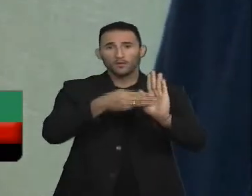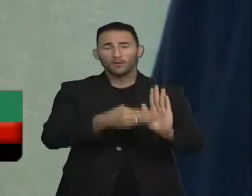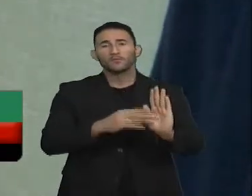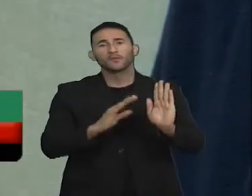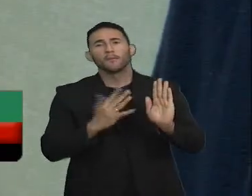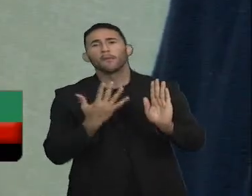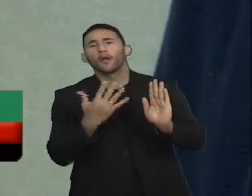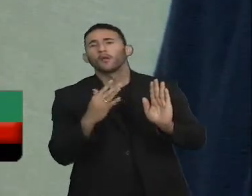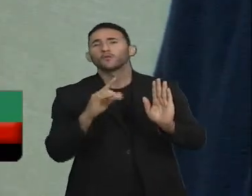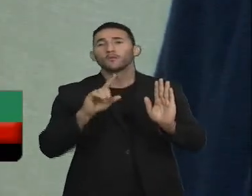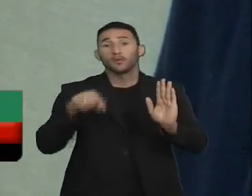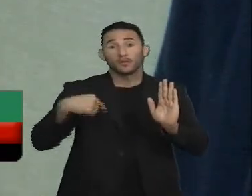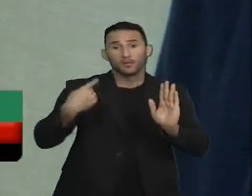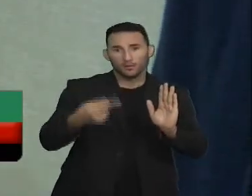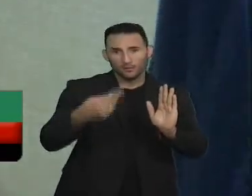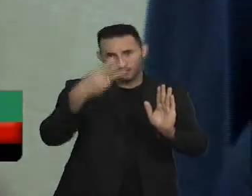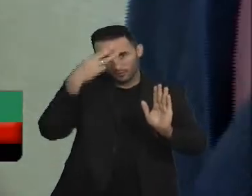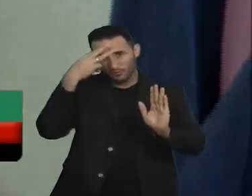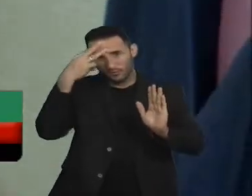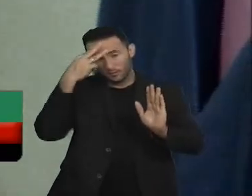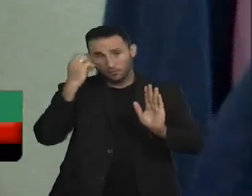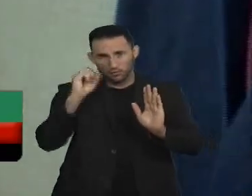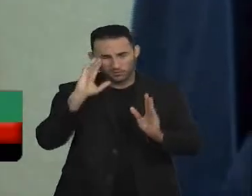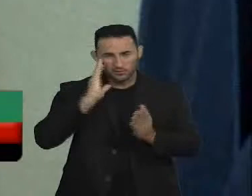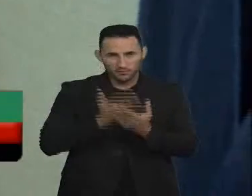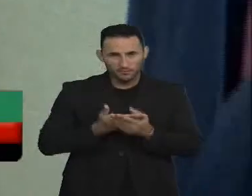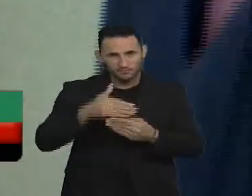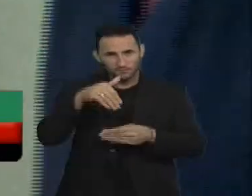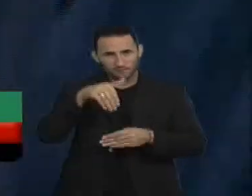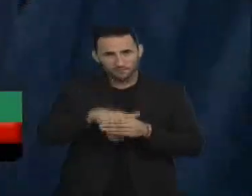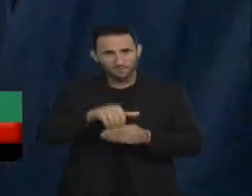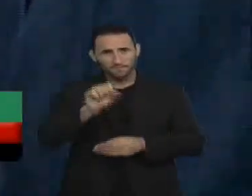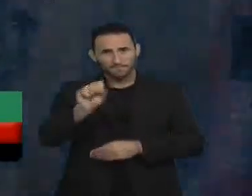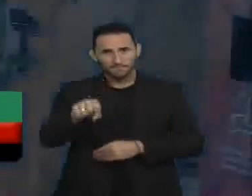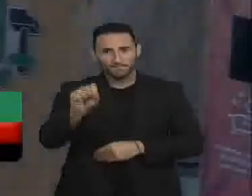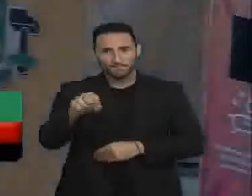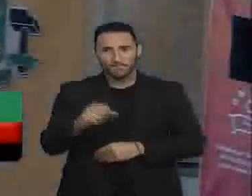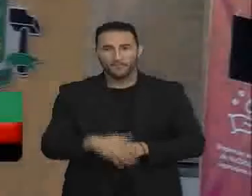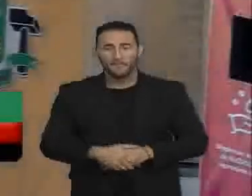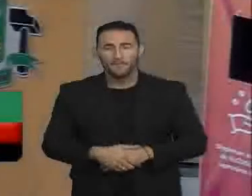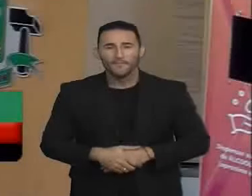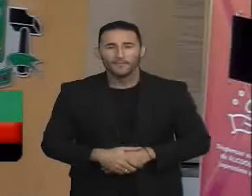a próxima terça-feira. Muito obrigada. Conte com o meu voto.